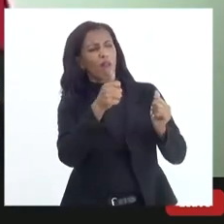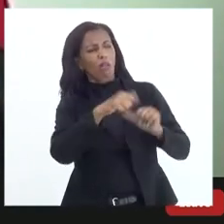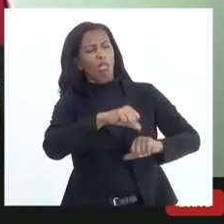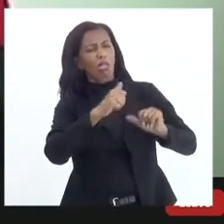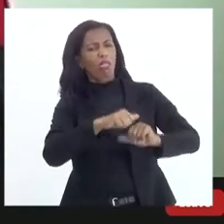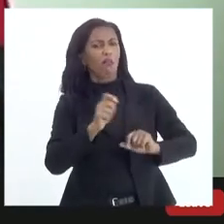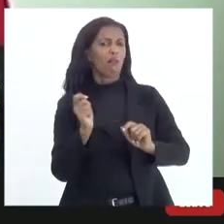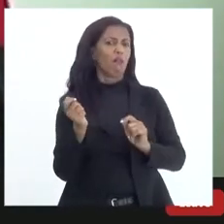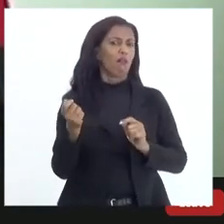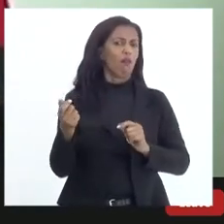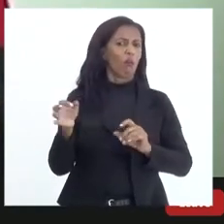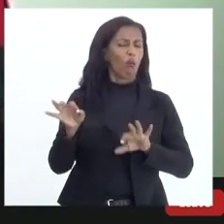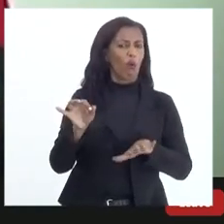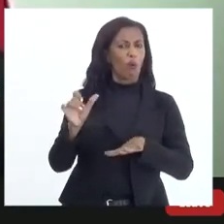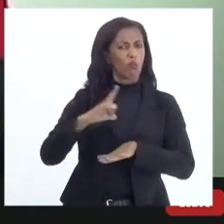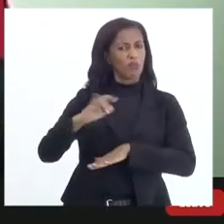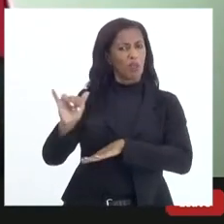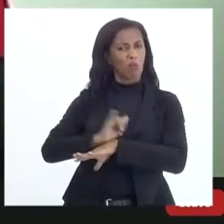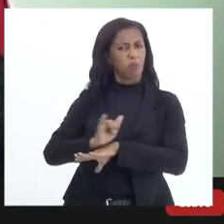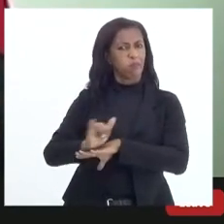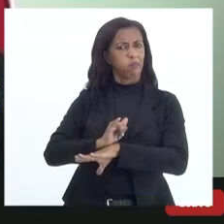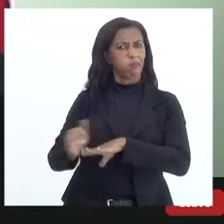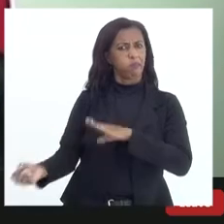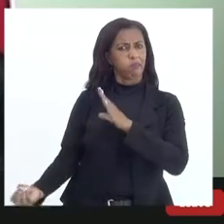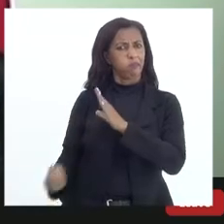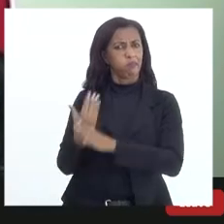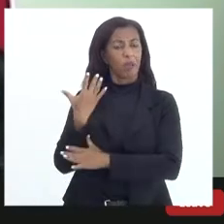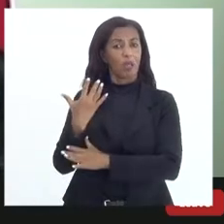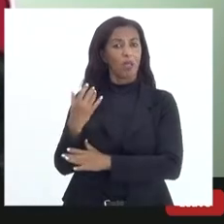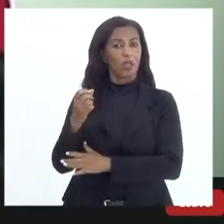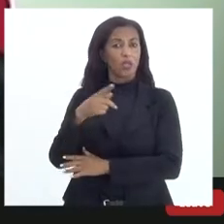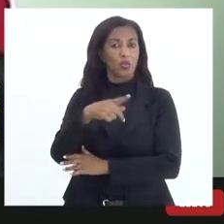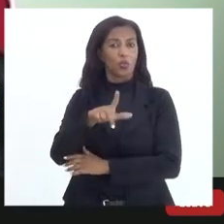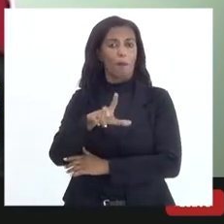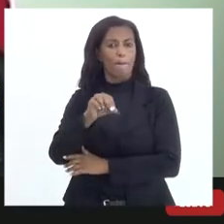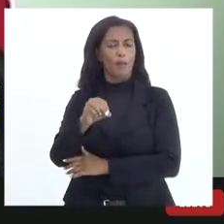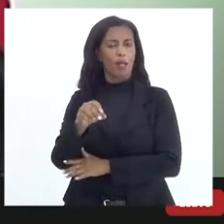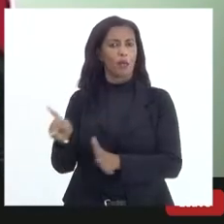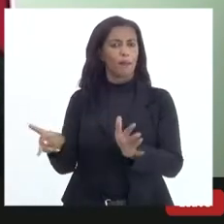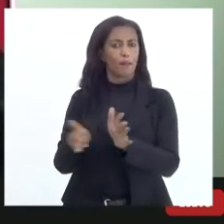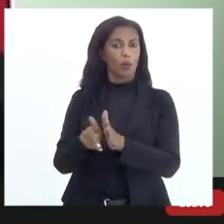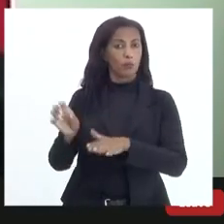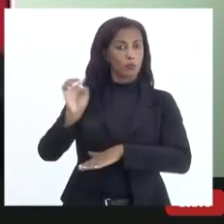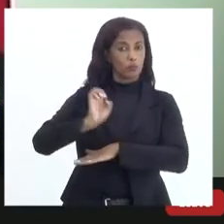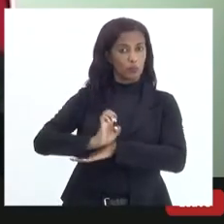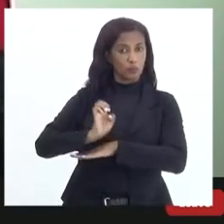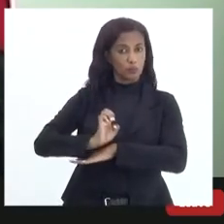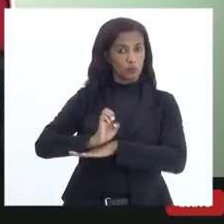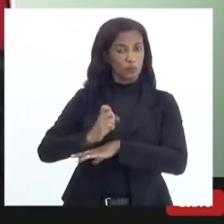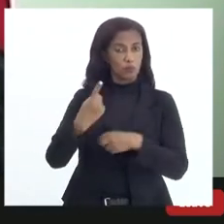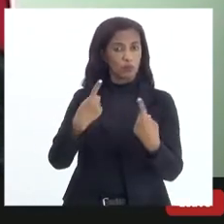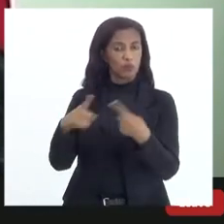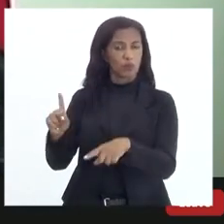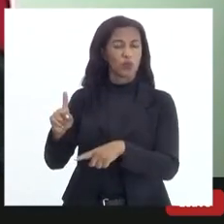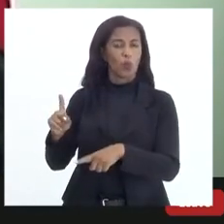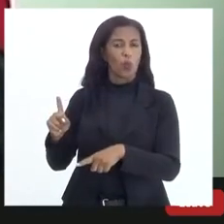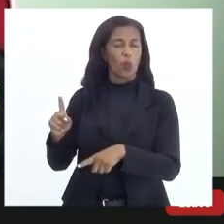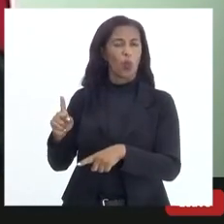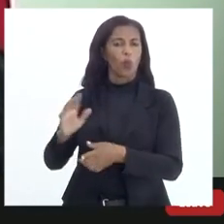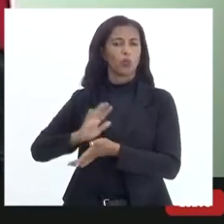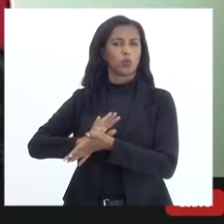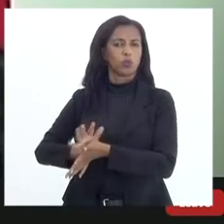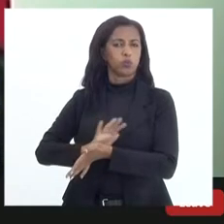temos aí uma estratégia da criação de um plano estadual de enfrentamento ao racismo